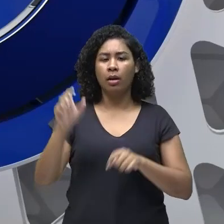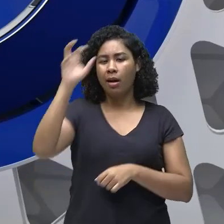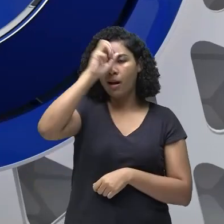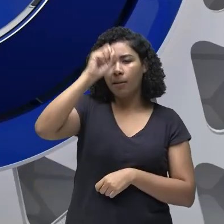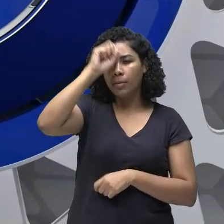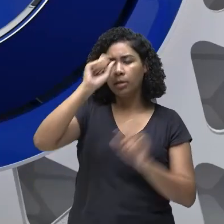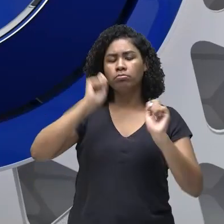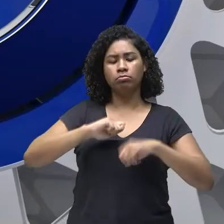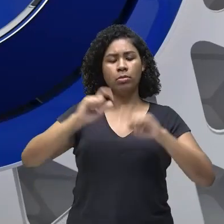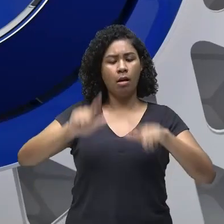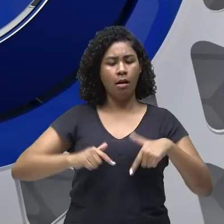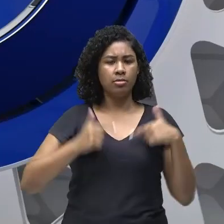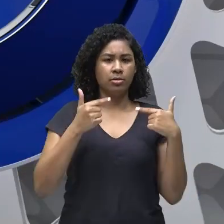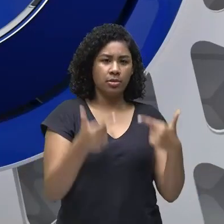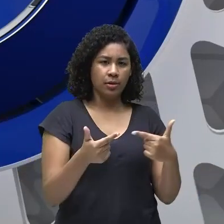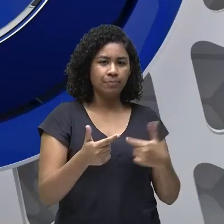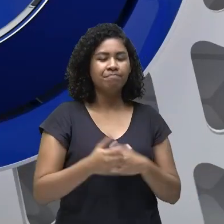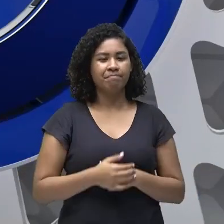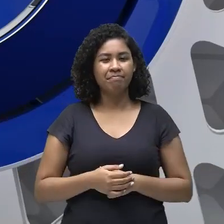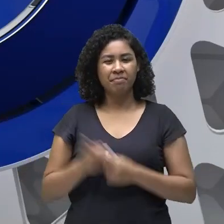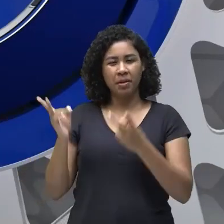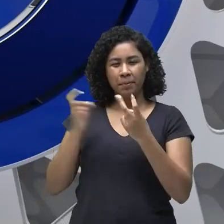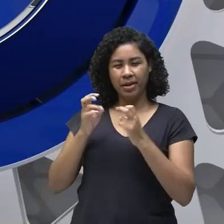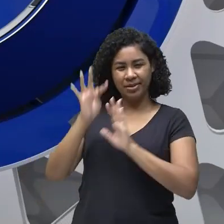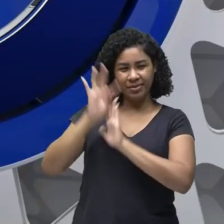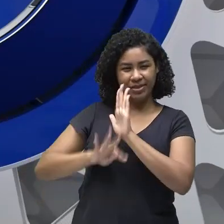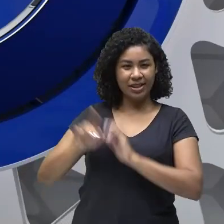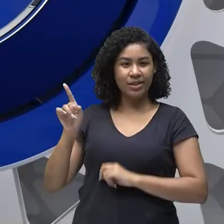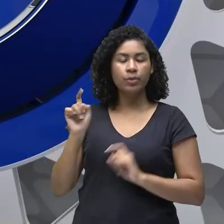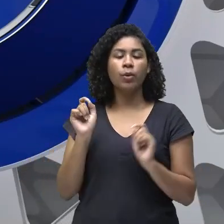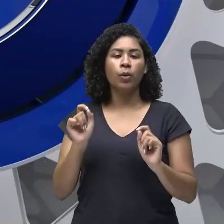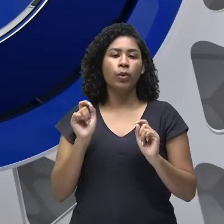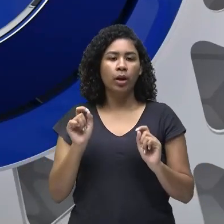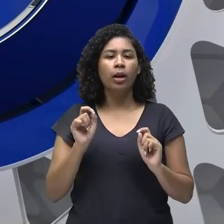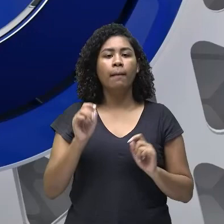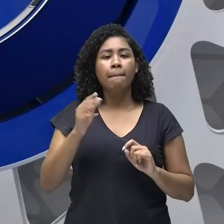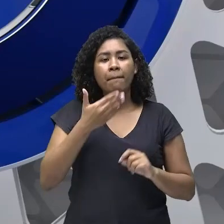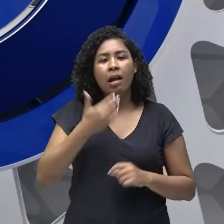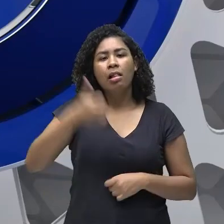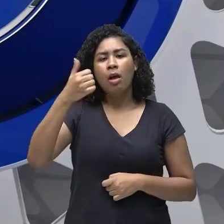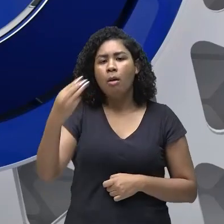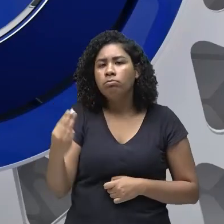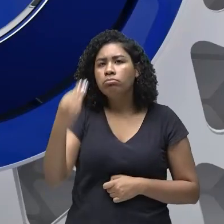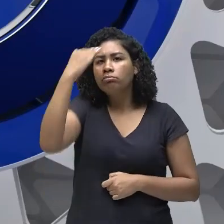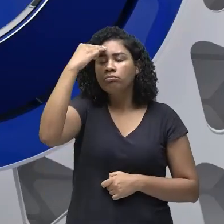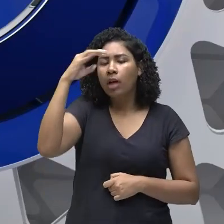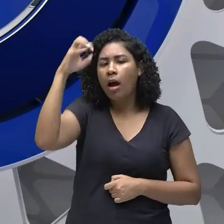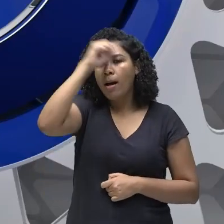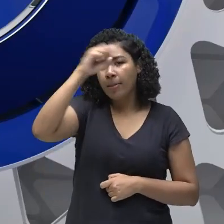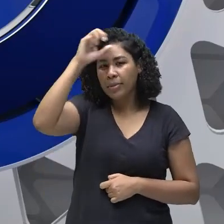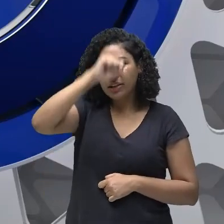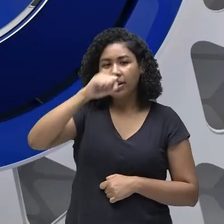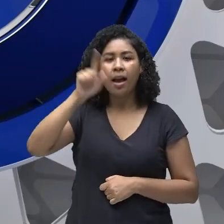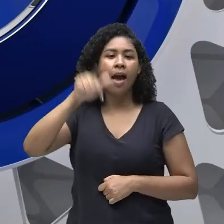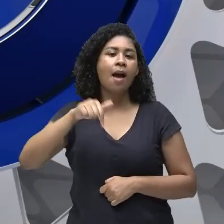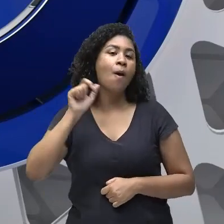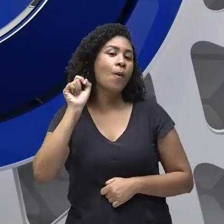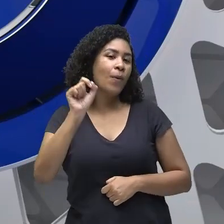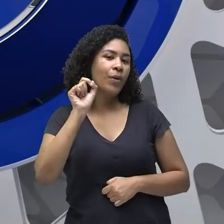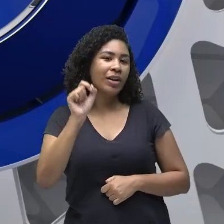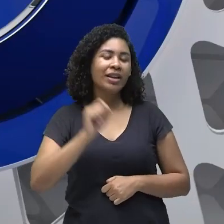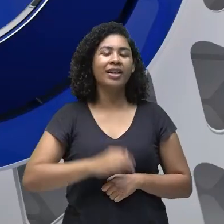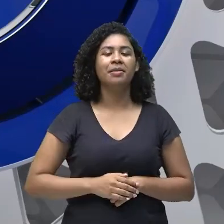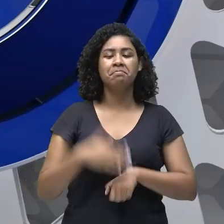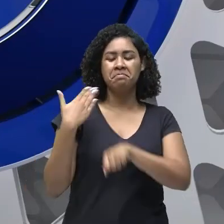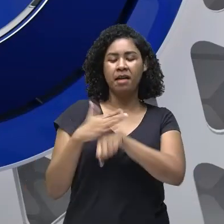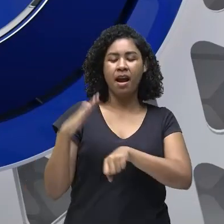aprendi. Nós vimos aí no texto que a melhor forma de fixar e aprender o conteúdo, né, é